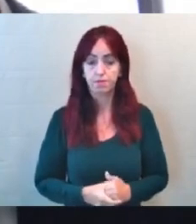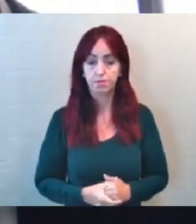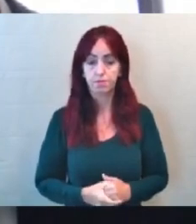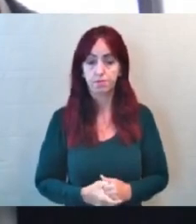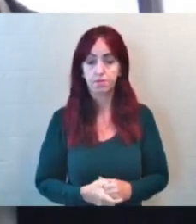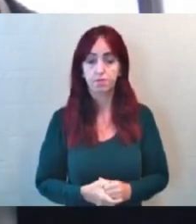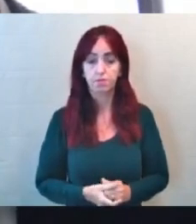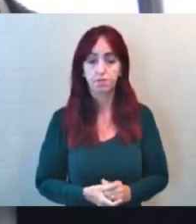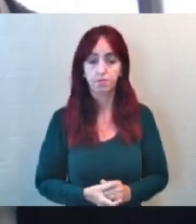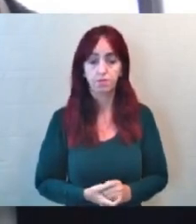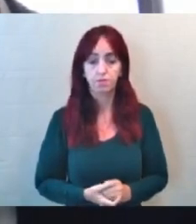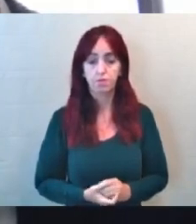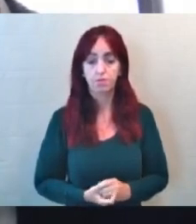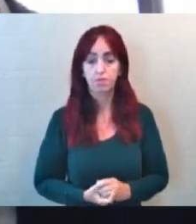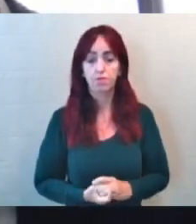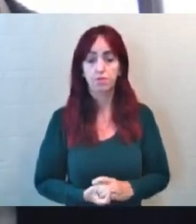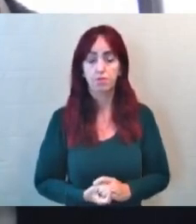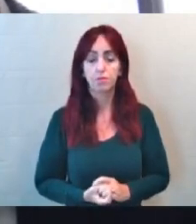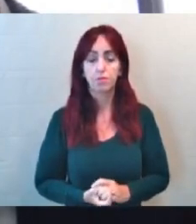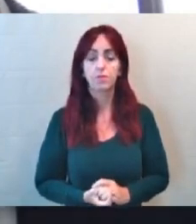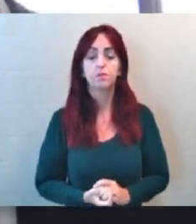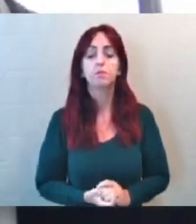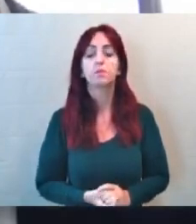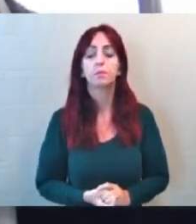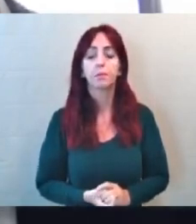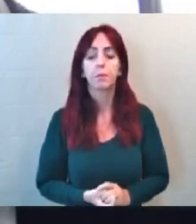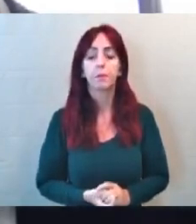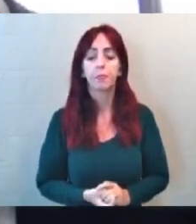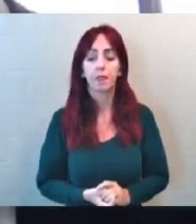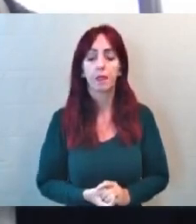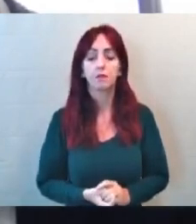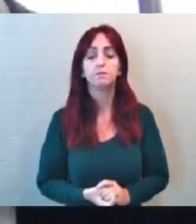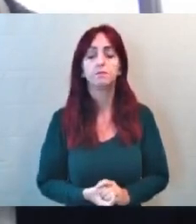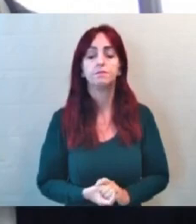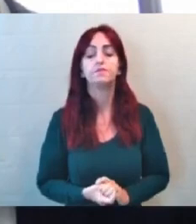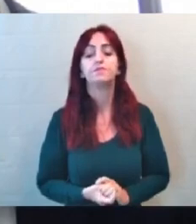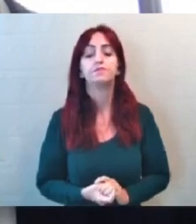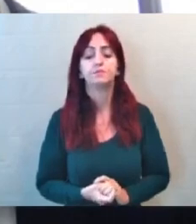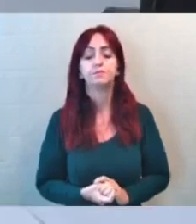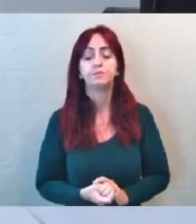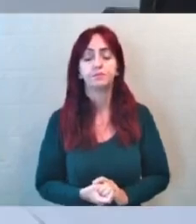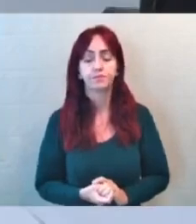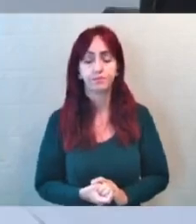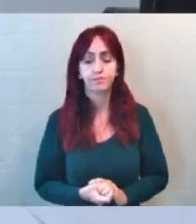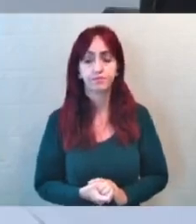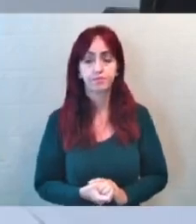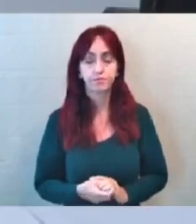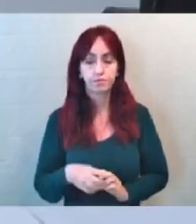Não, então ótimo, então eu vou ver a pergunta. E aí um outro que eu estou com uma dúvida aqui, e aí eu encerro,